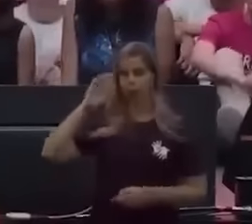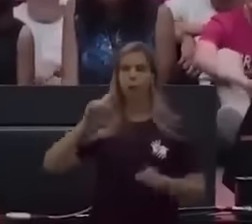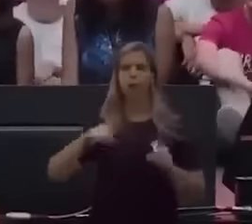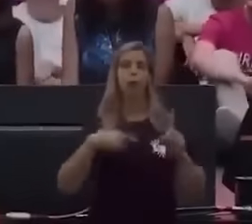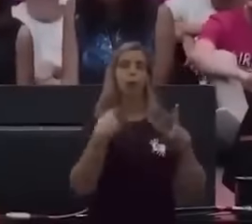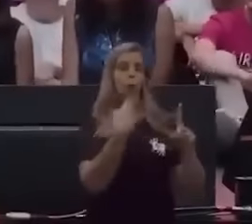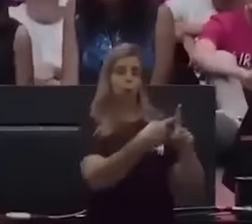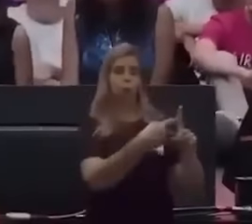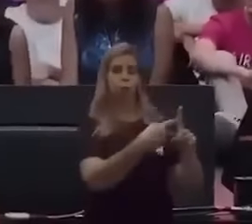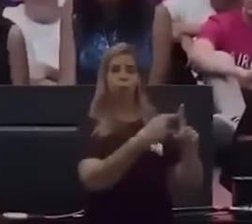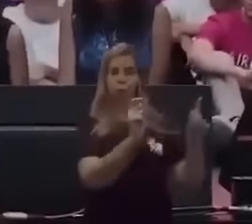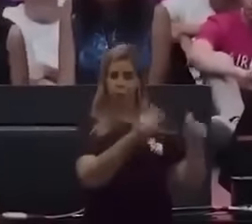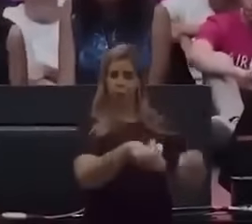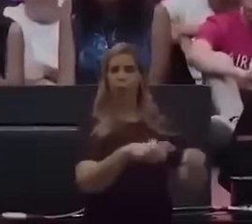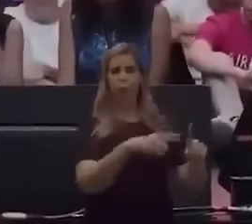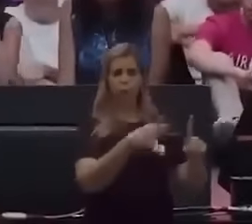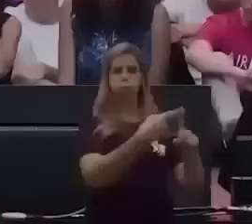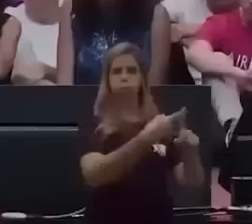crucifiquem-me,